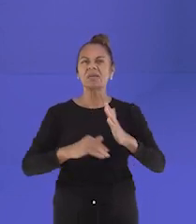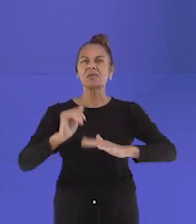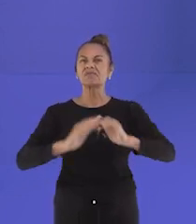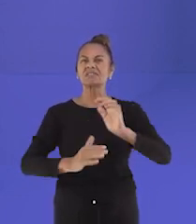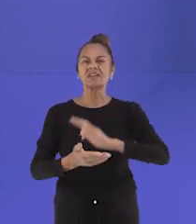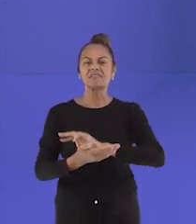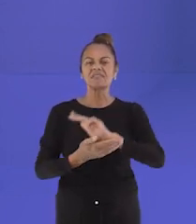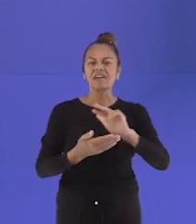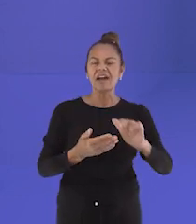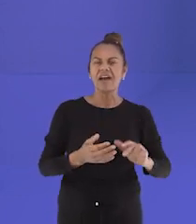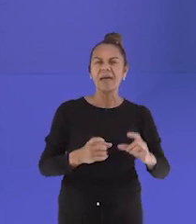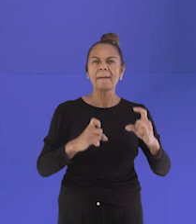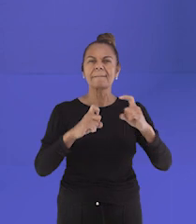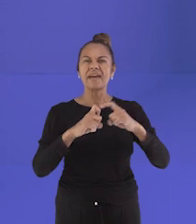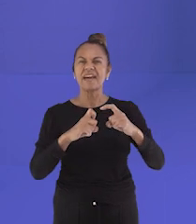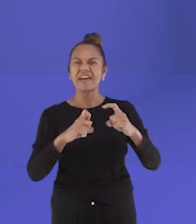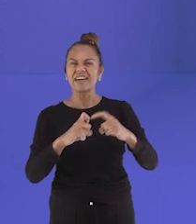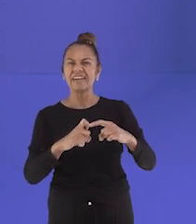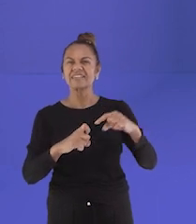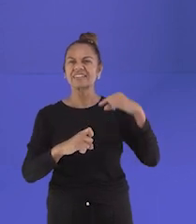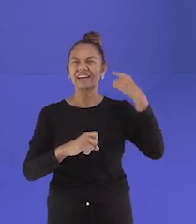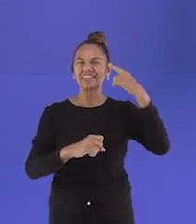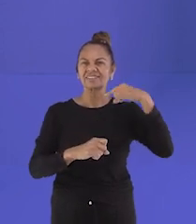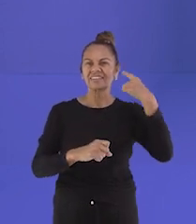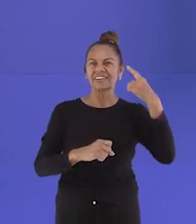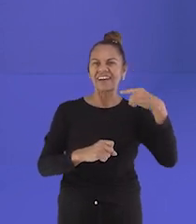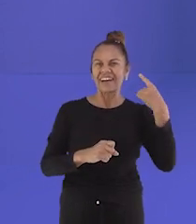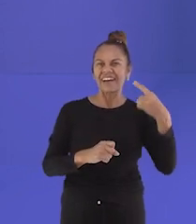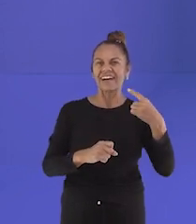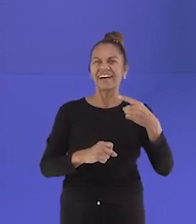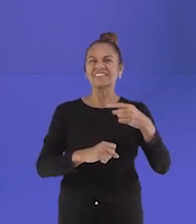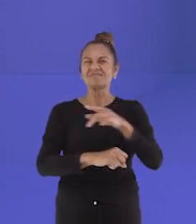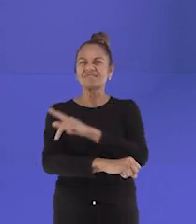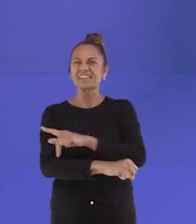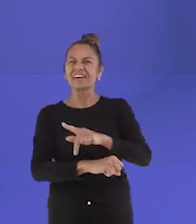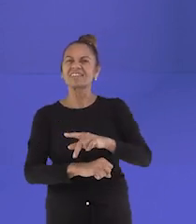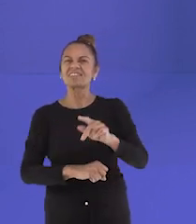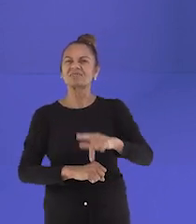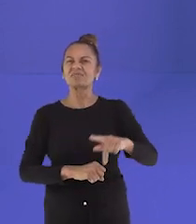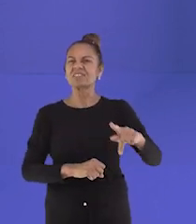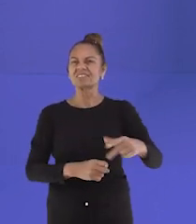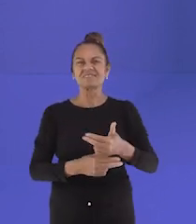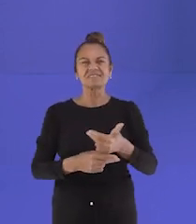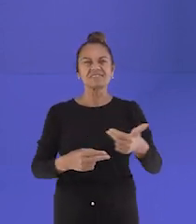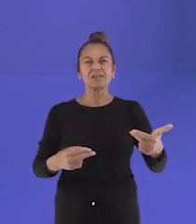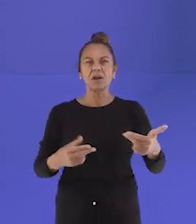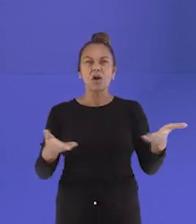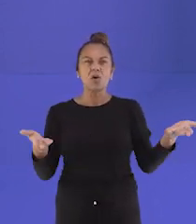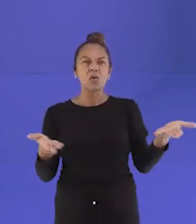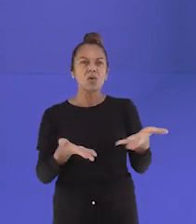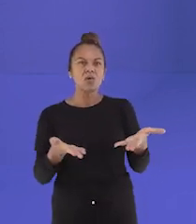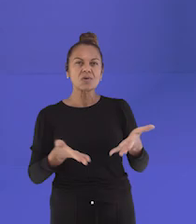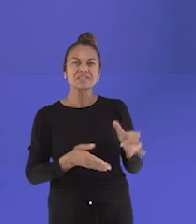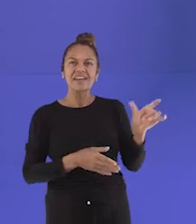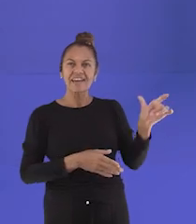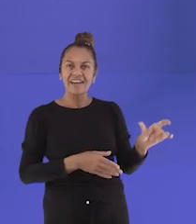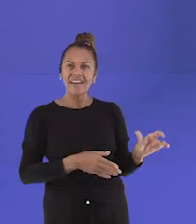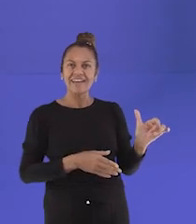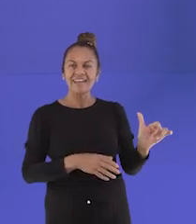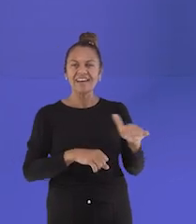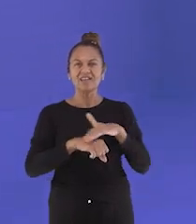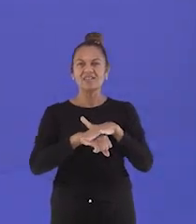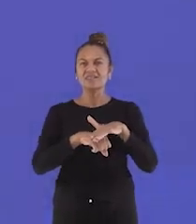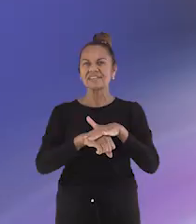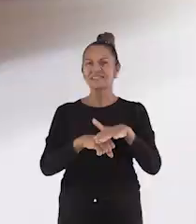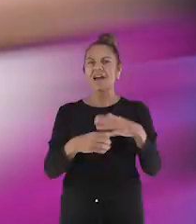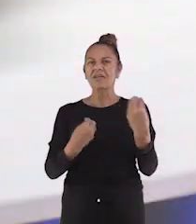pedagogos, professores, entre outros. E ela veio conversar conosco sobre as suas experiências na